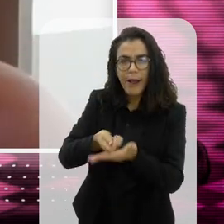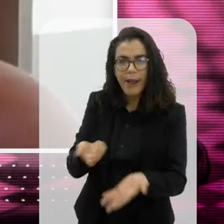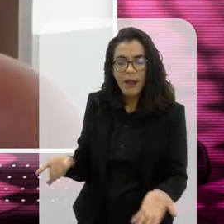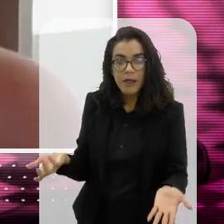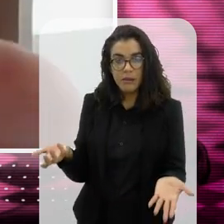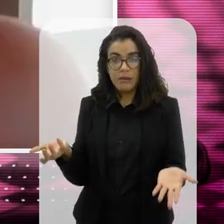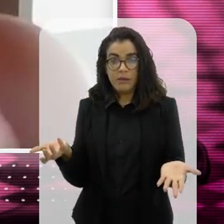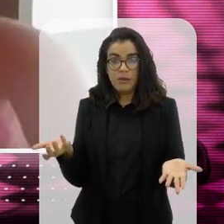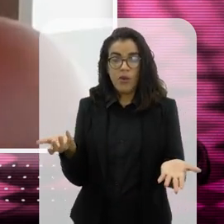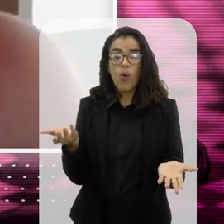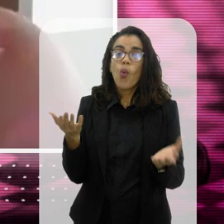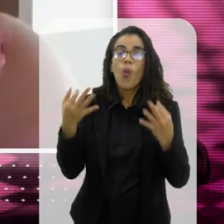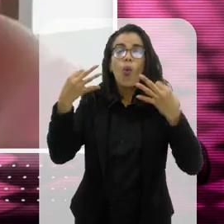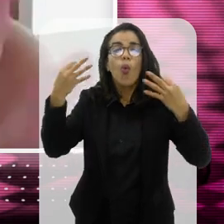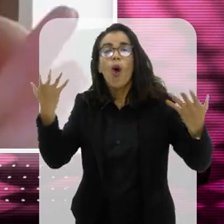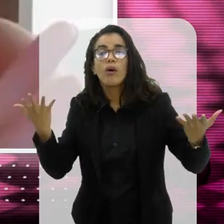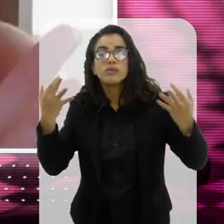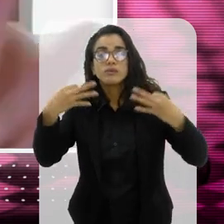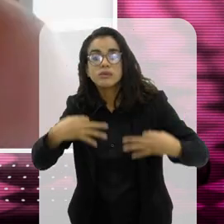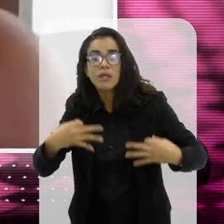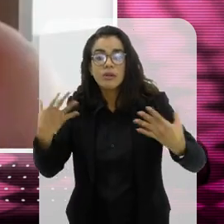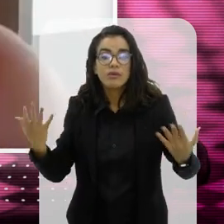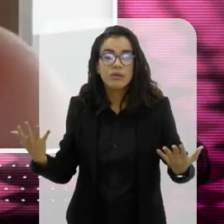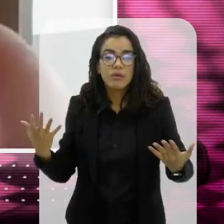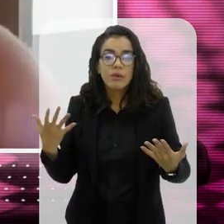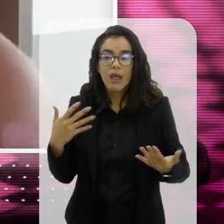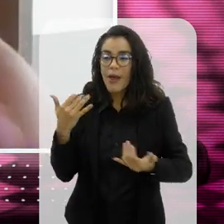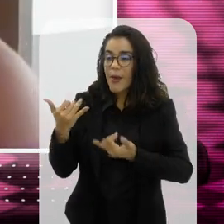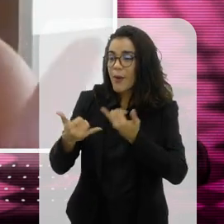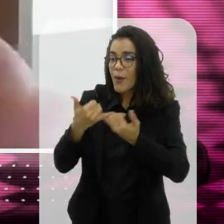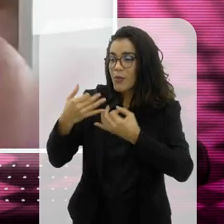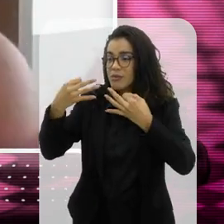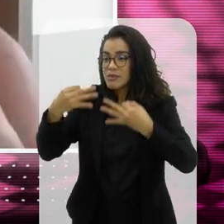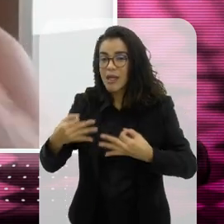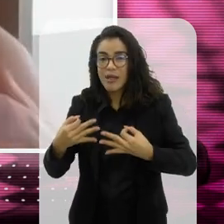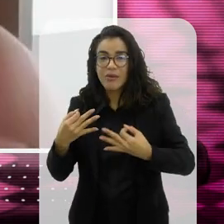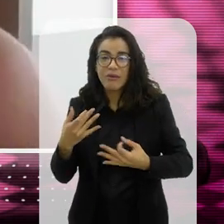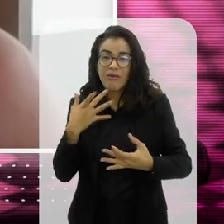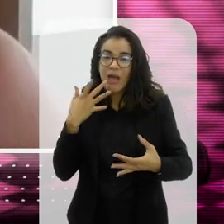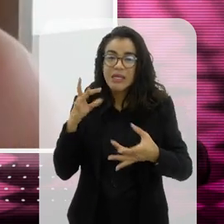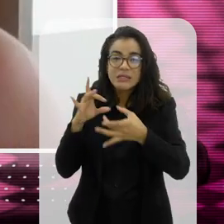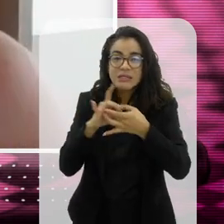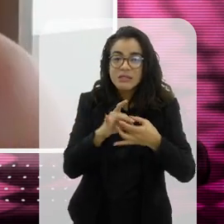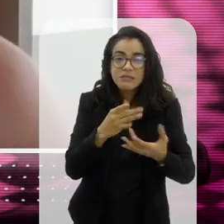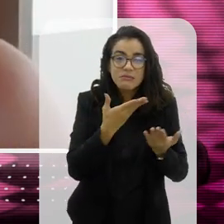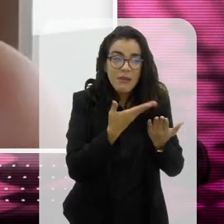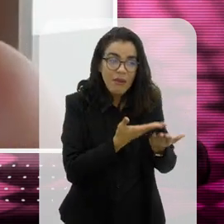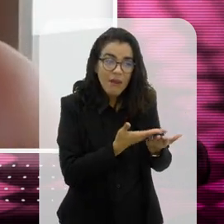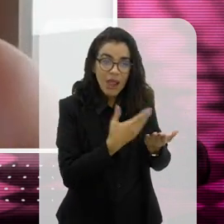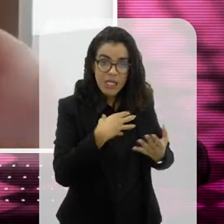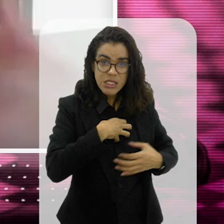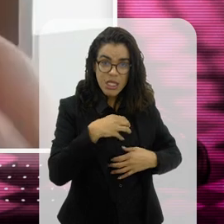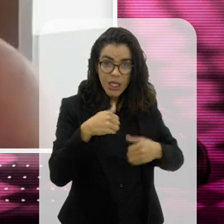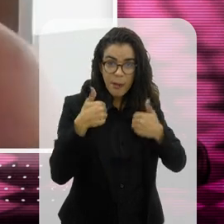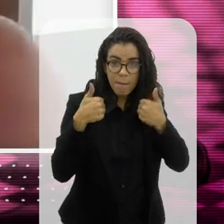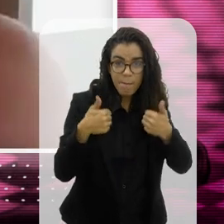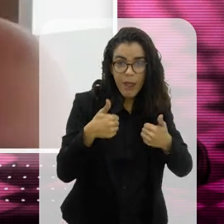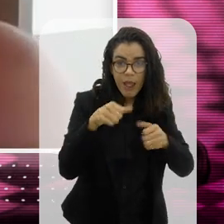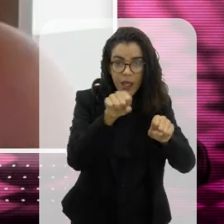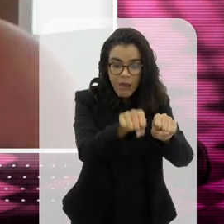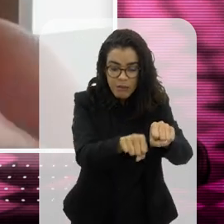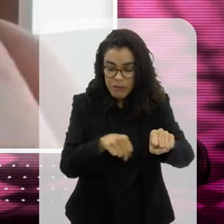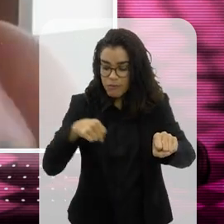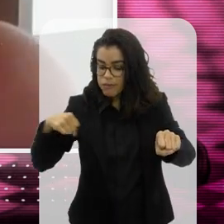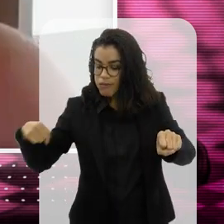pagar a conta. Então, assim, qual é o jeito certo? E aí eu brinco que o jeito certo é o jeito que faz sentido para ele, né? Ele se sente bem